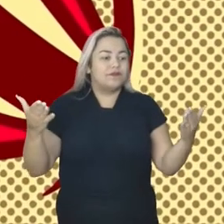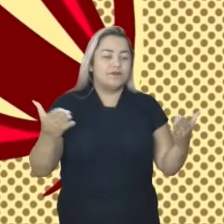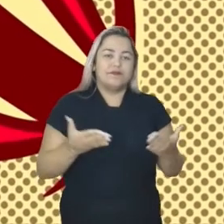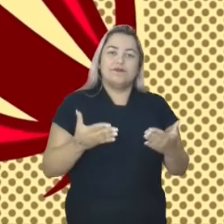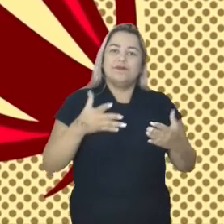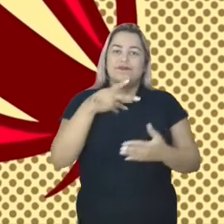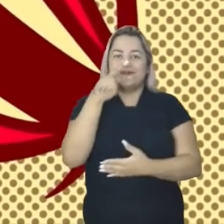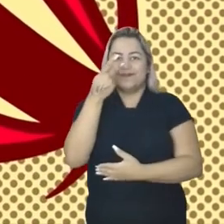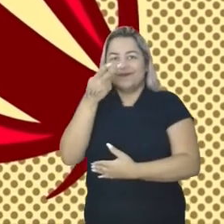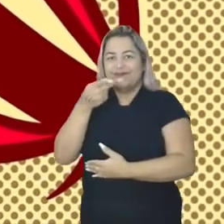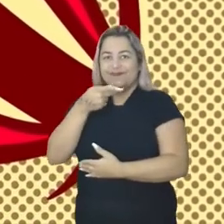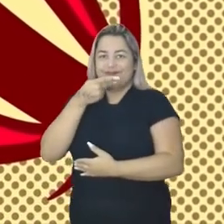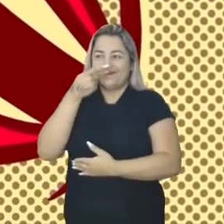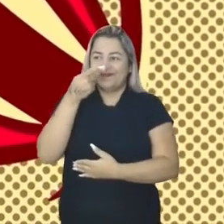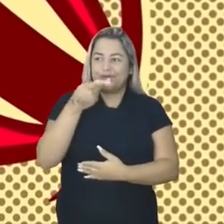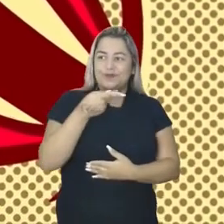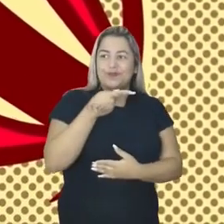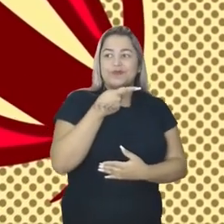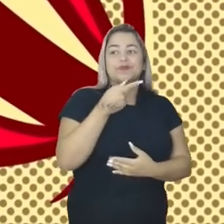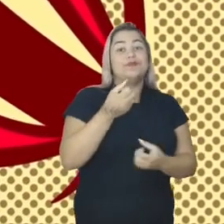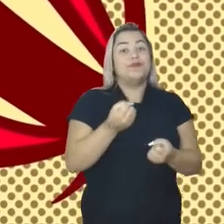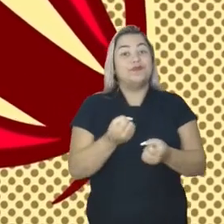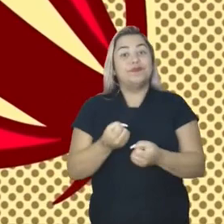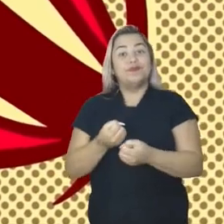agora eu vou falar.